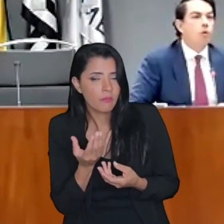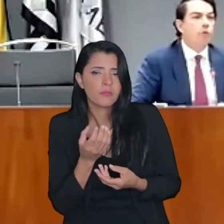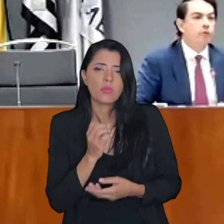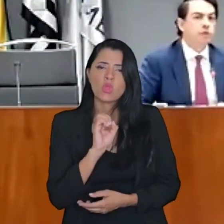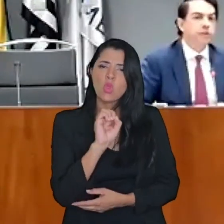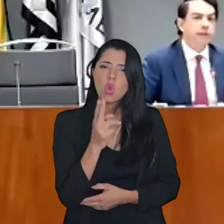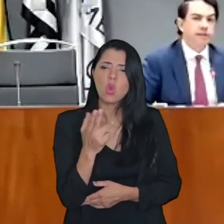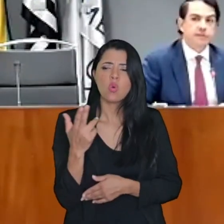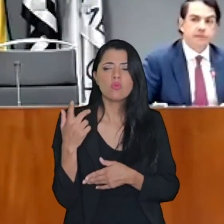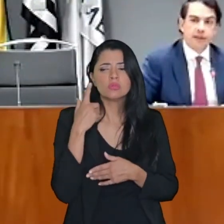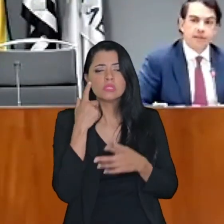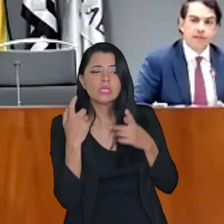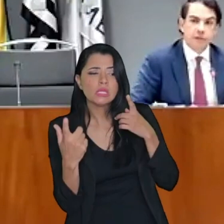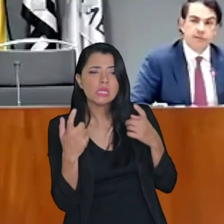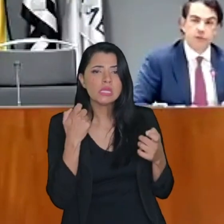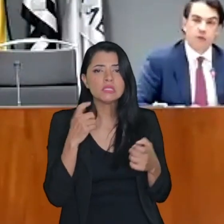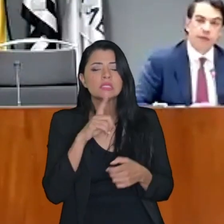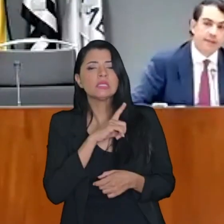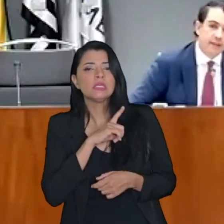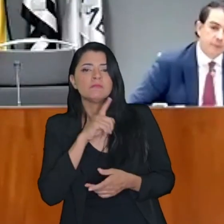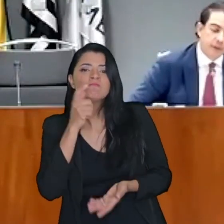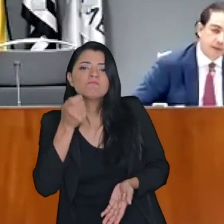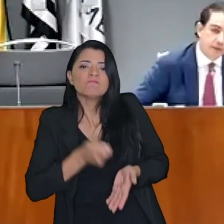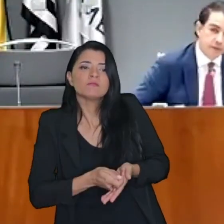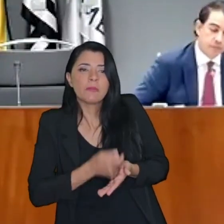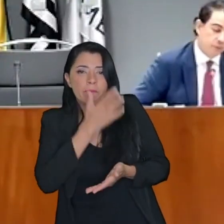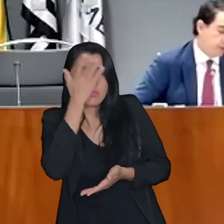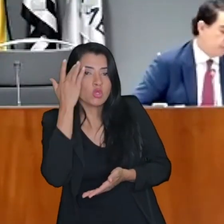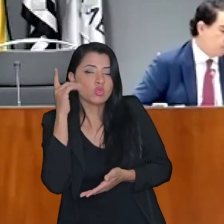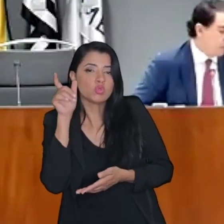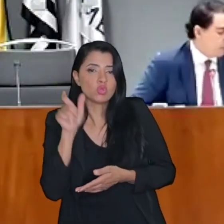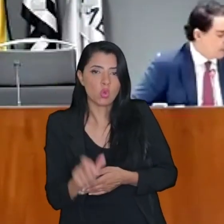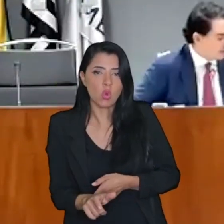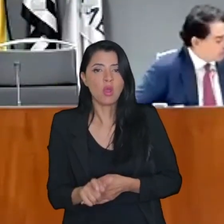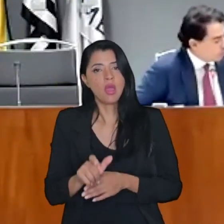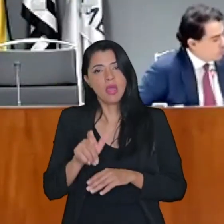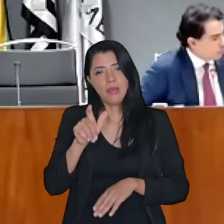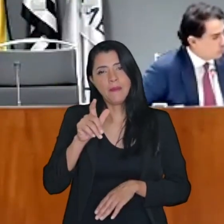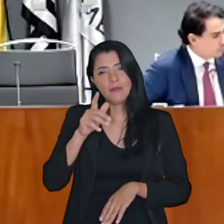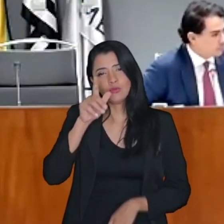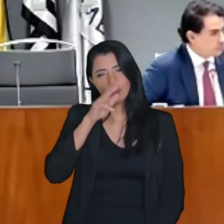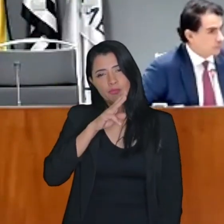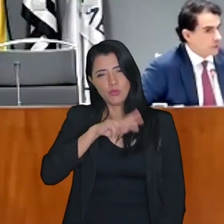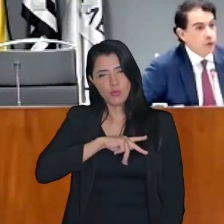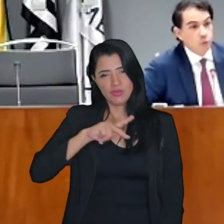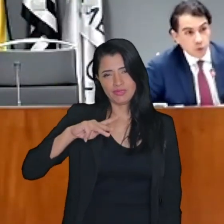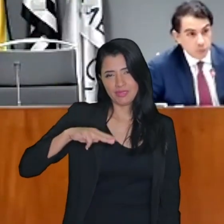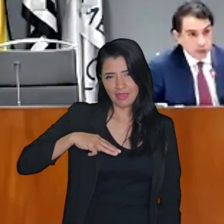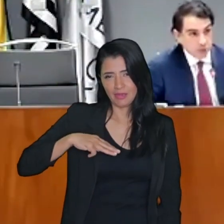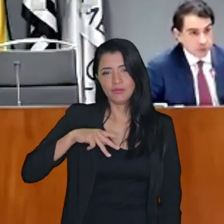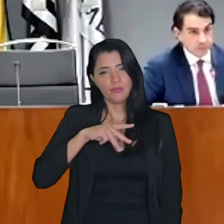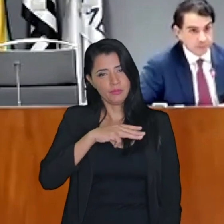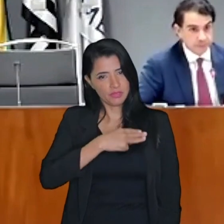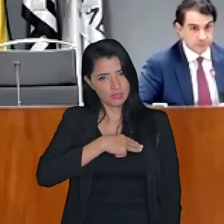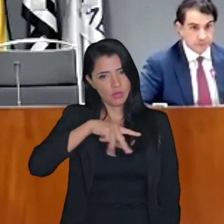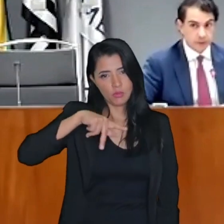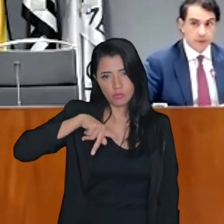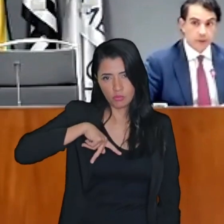Ou é um conflito de interesses que existe entre a autoridade celebrante, por exemplo, o membro do Ministério Público, e o